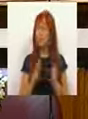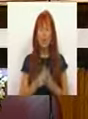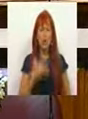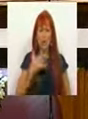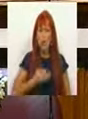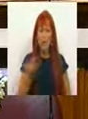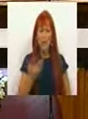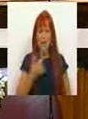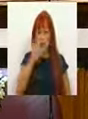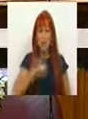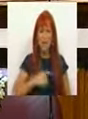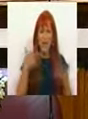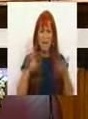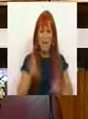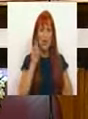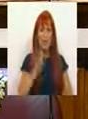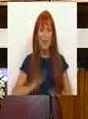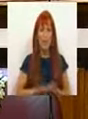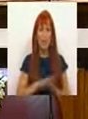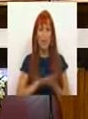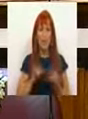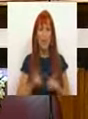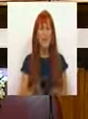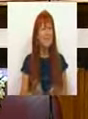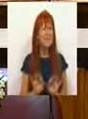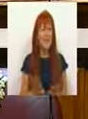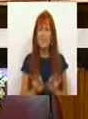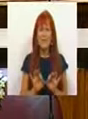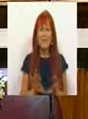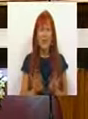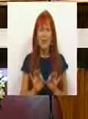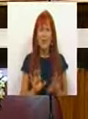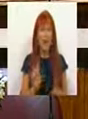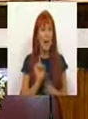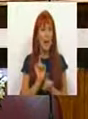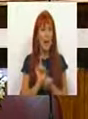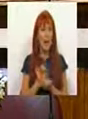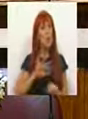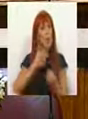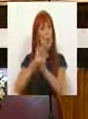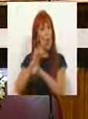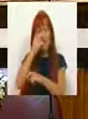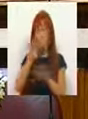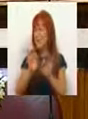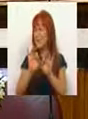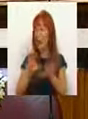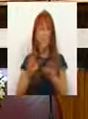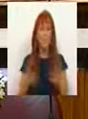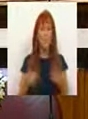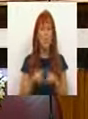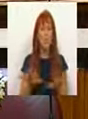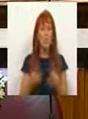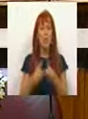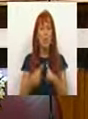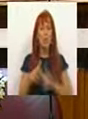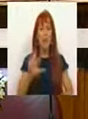direitos humanos e liberdades fundamentais, exatamente na mesma medida que os demais cidadãos. Para o